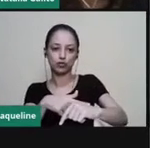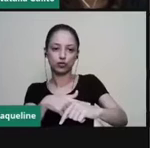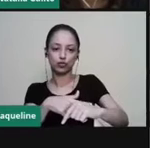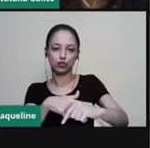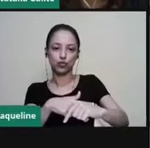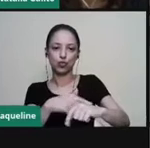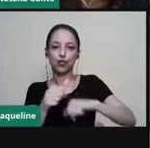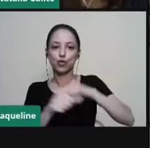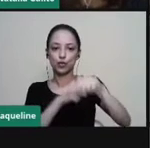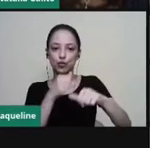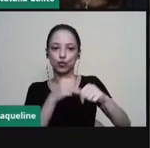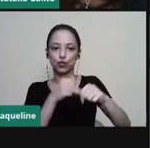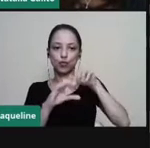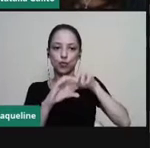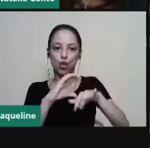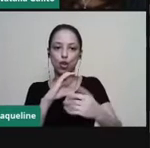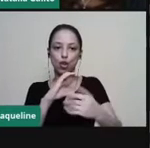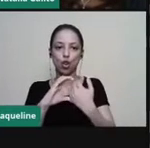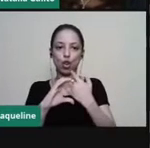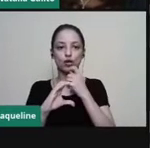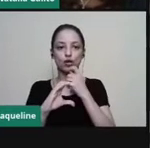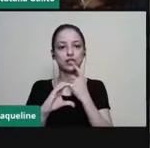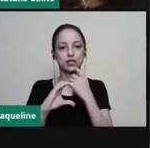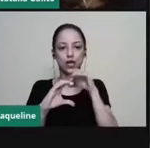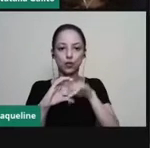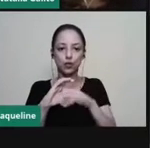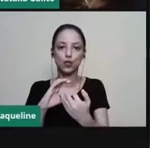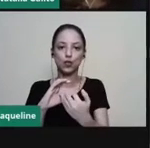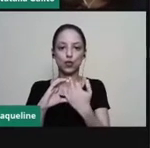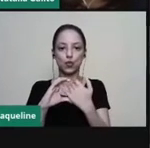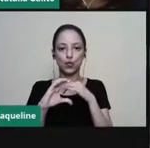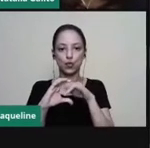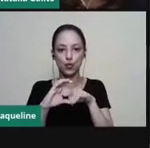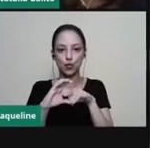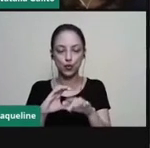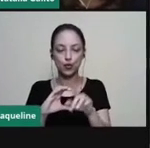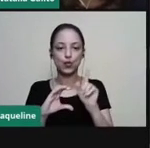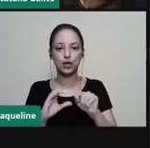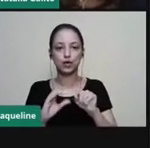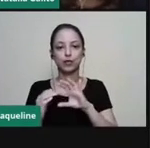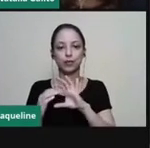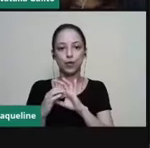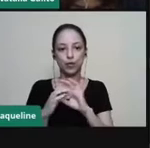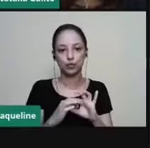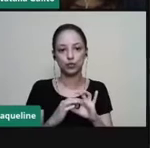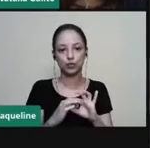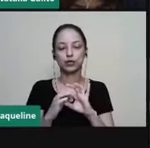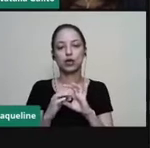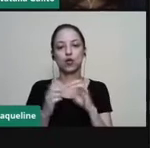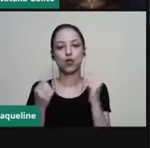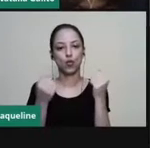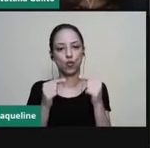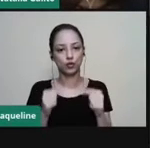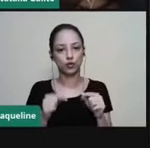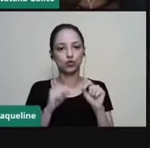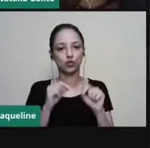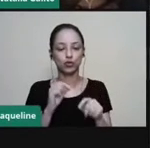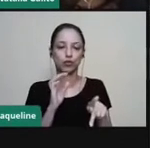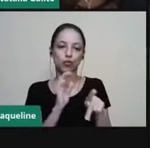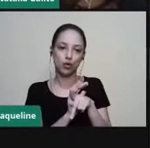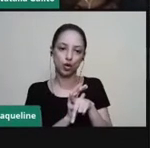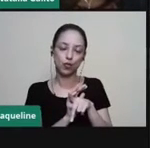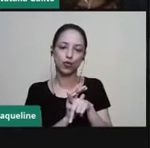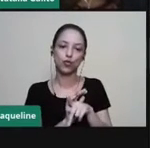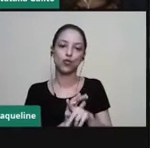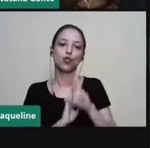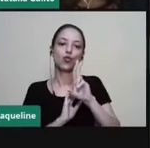desse local. E esse aumento do fluxo sanguíneo, ele é diretamente proporcional à função endotelial, né, ao shear